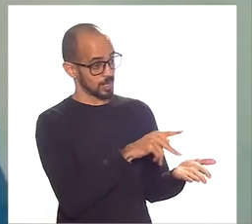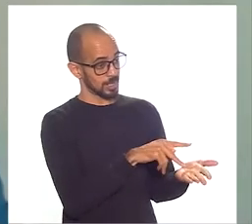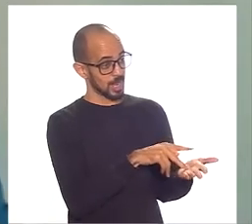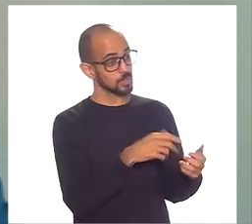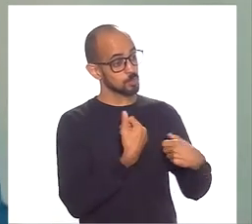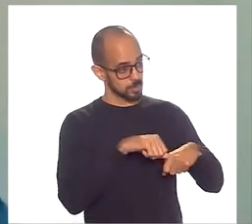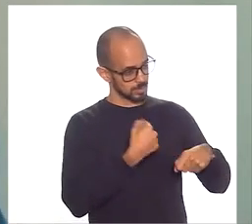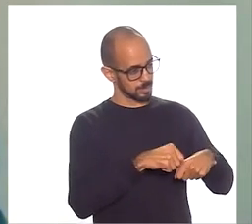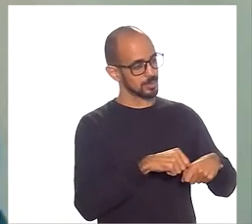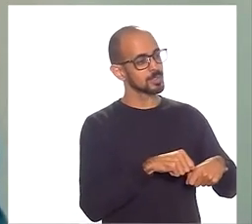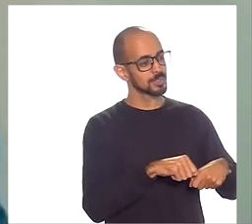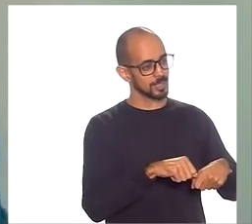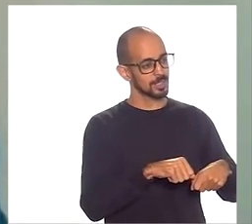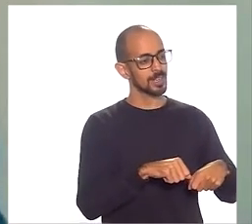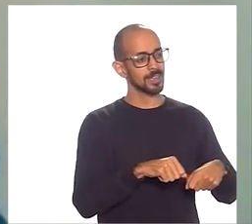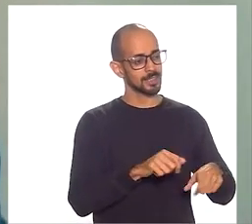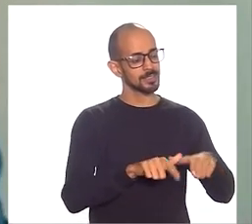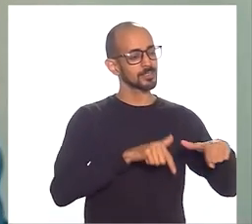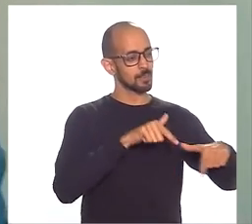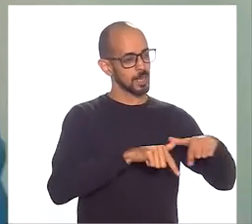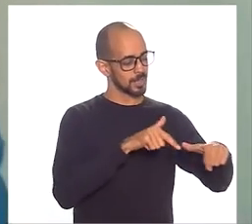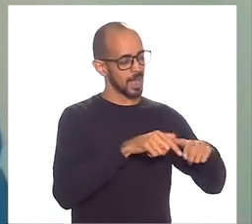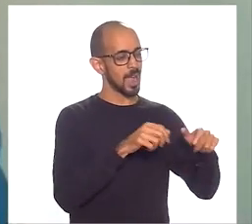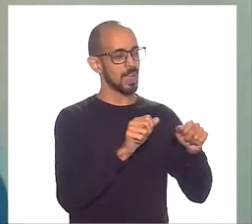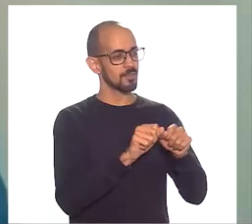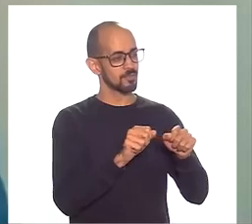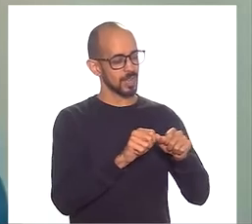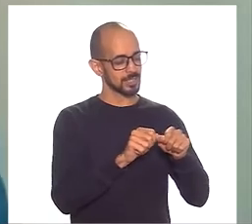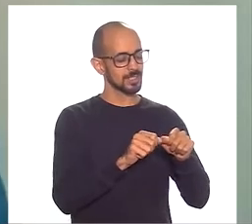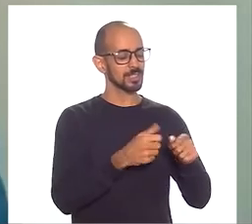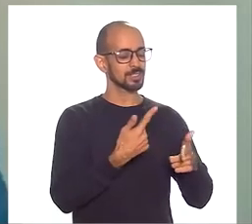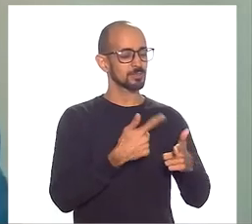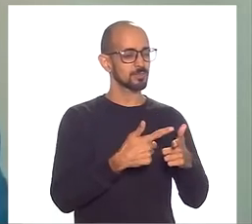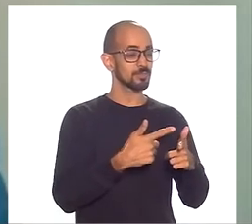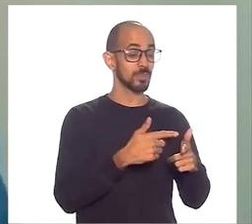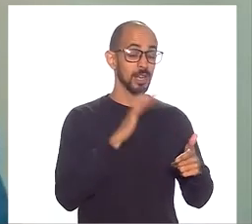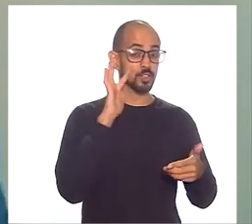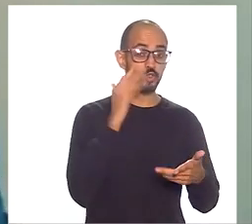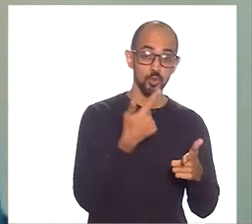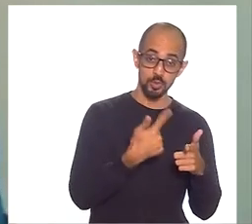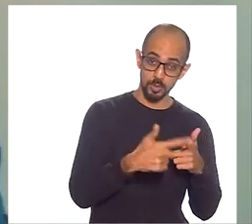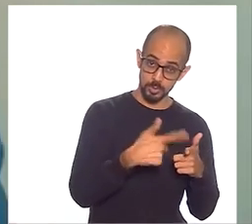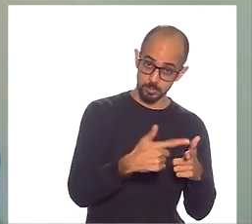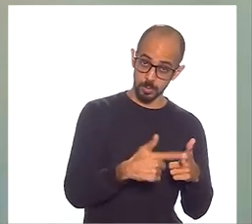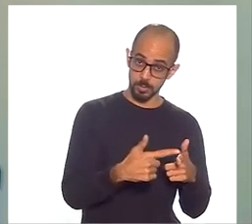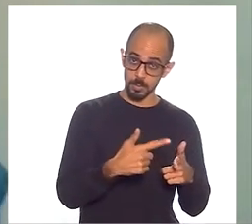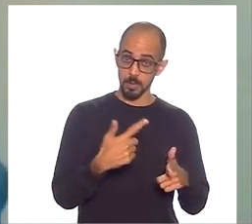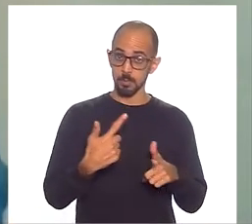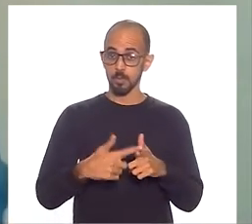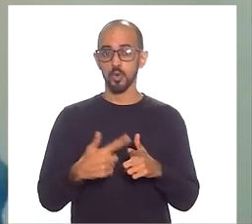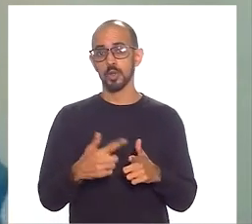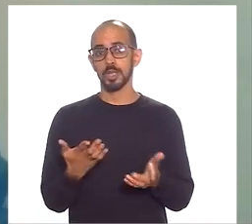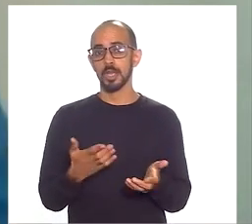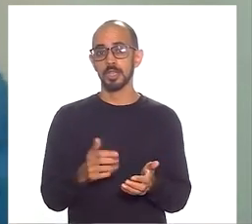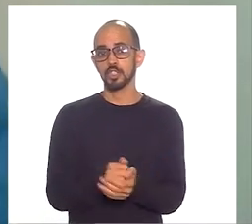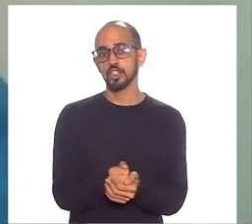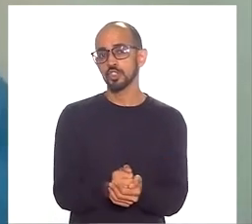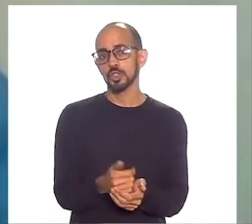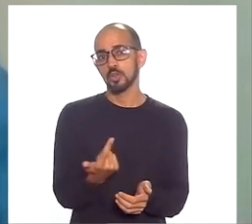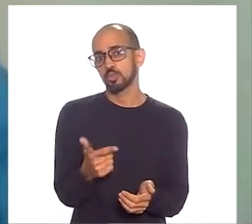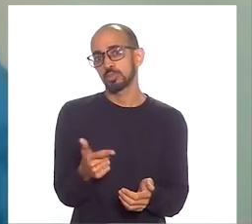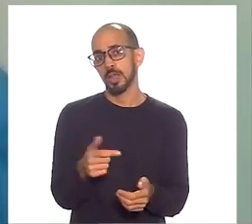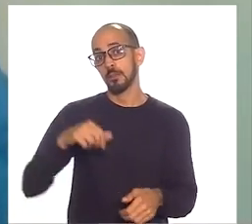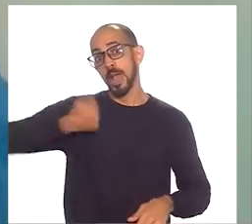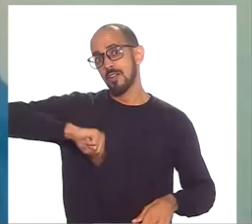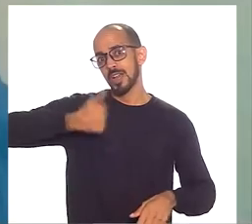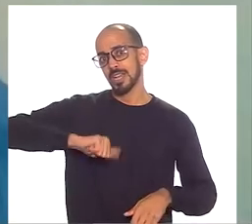E que, na verdade, precisa muito trabalhar essa questão, porque a gente não performa bem, né? Em